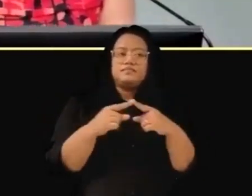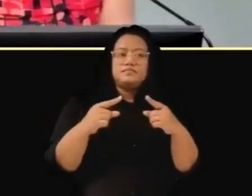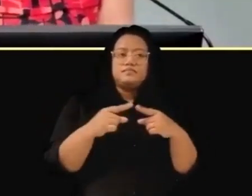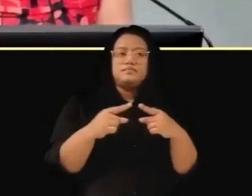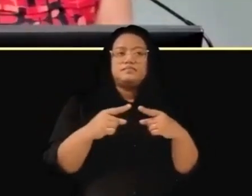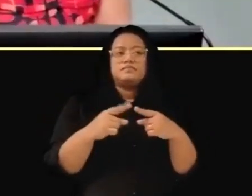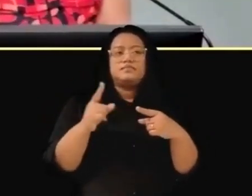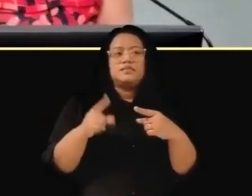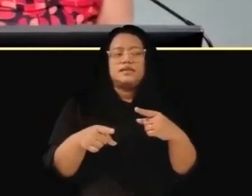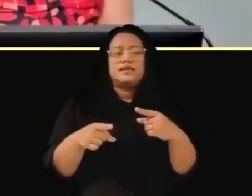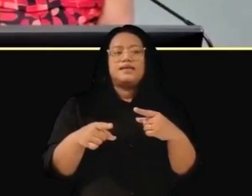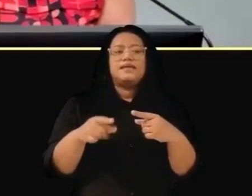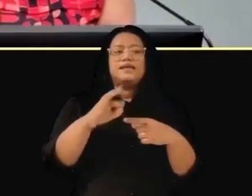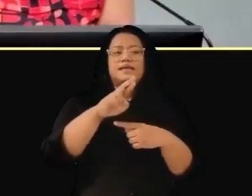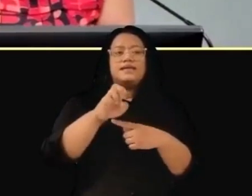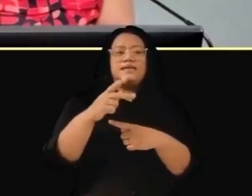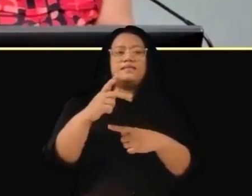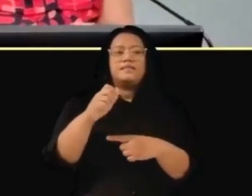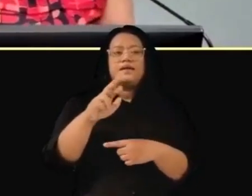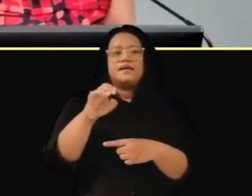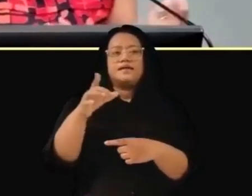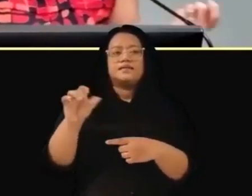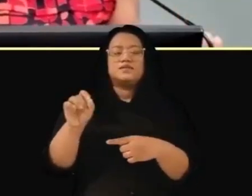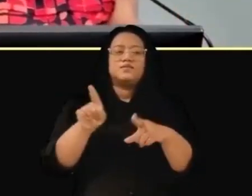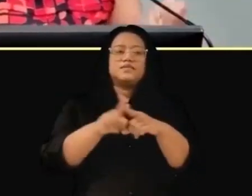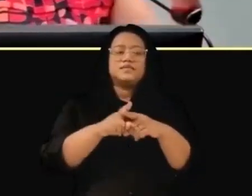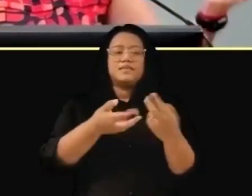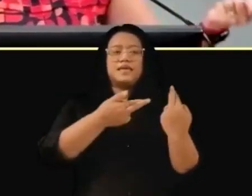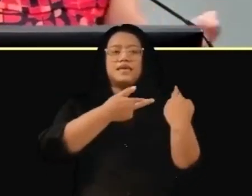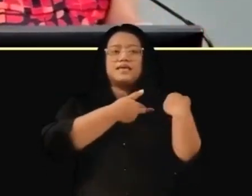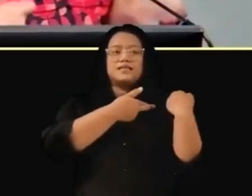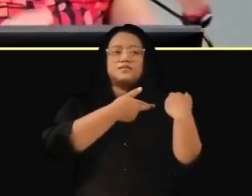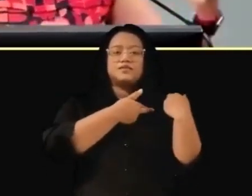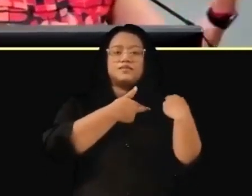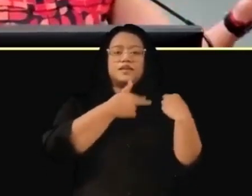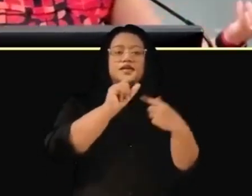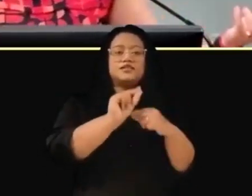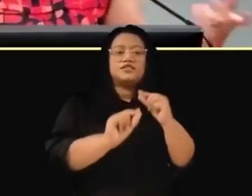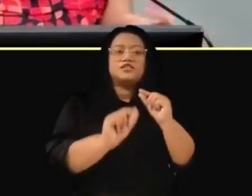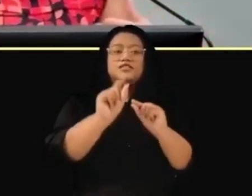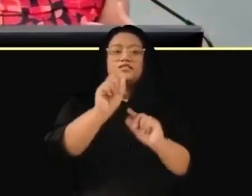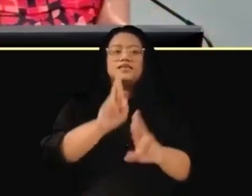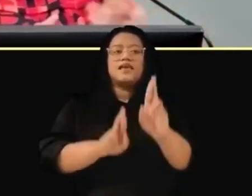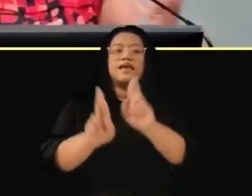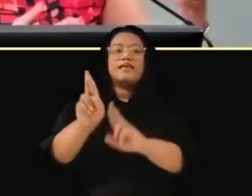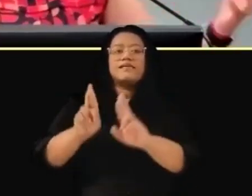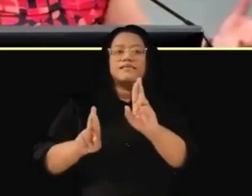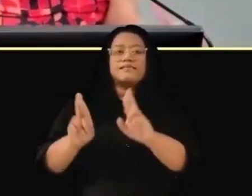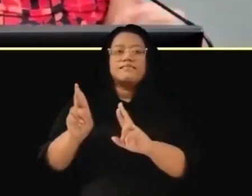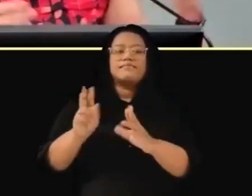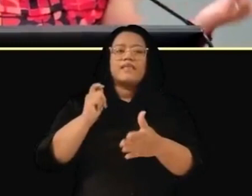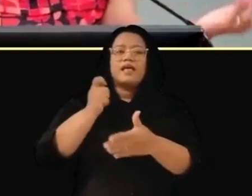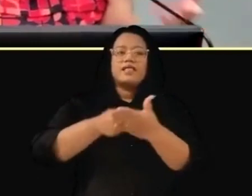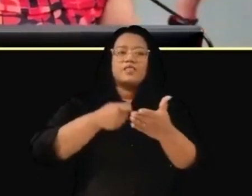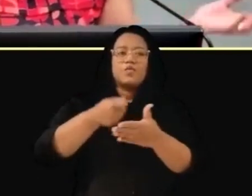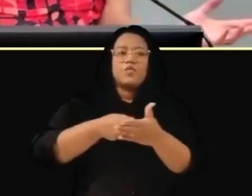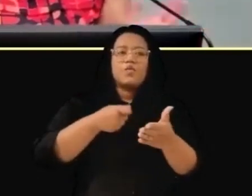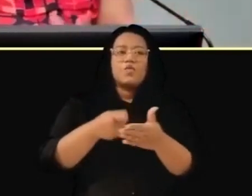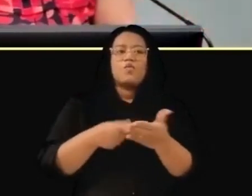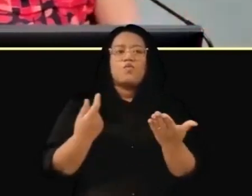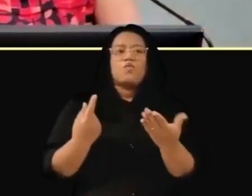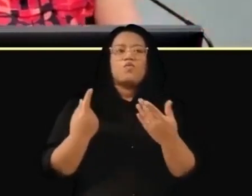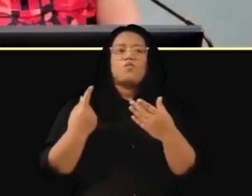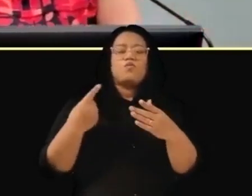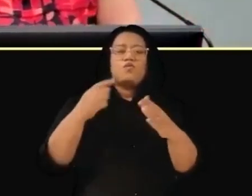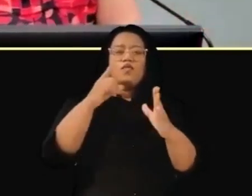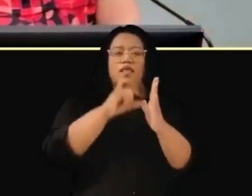principalmente, reparação, e também em relação à responsabilidade de quem atuou dessa forma, contrariamente à